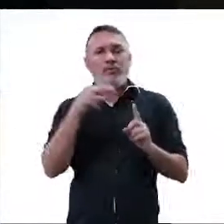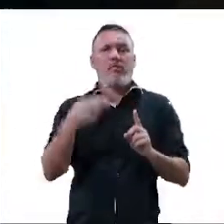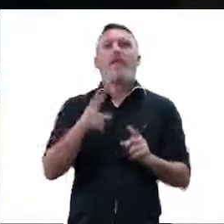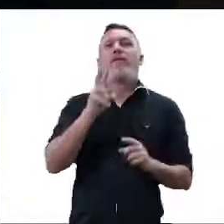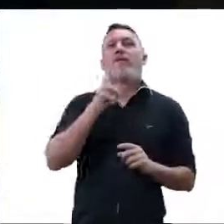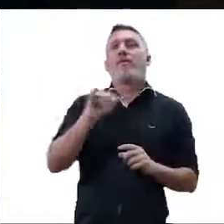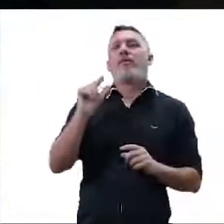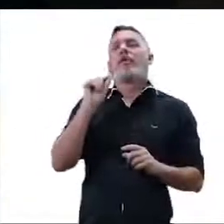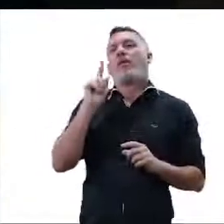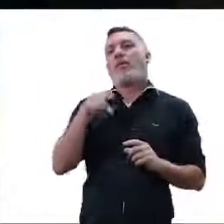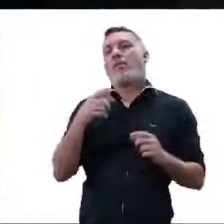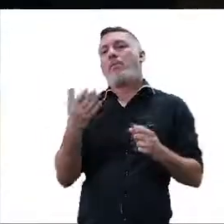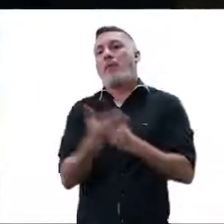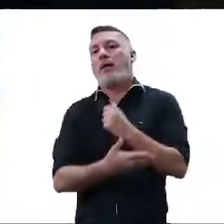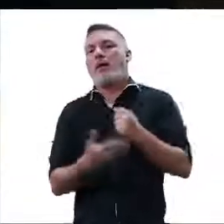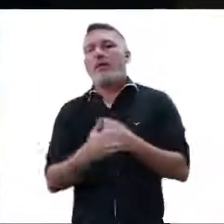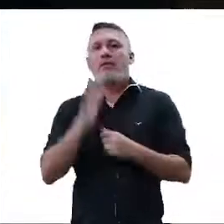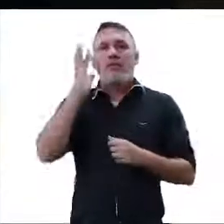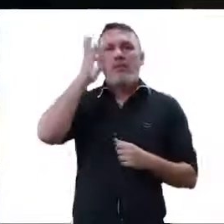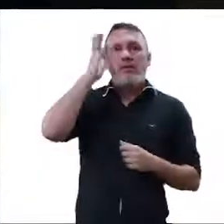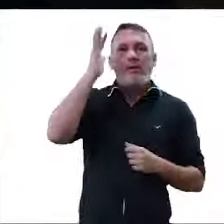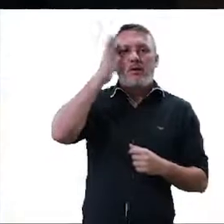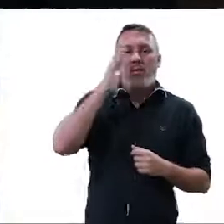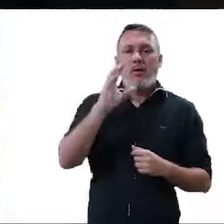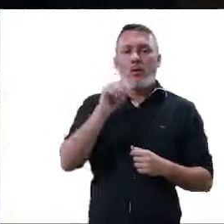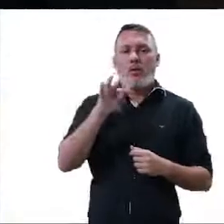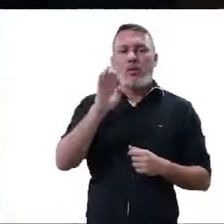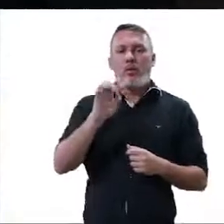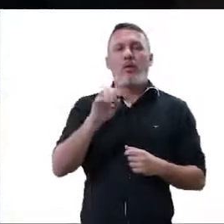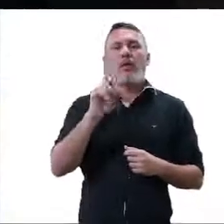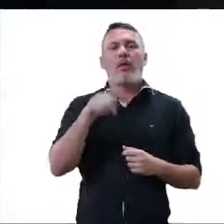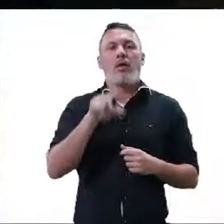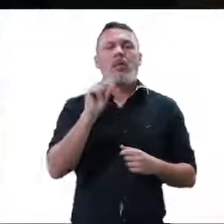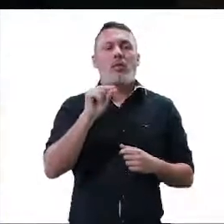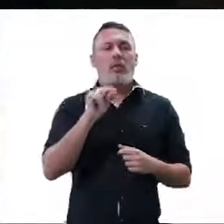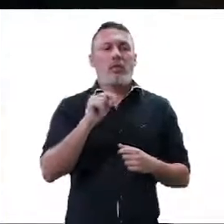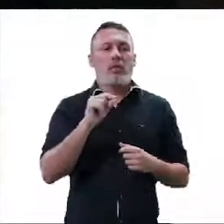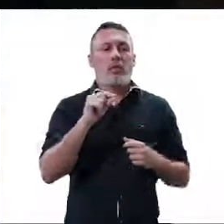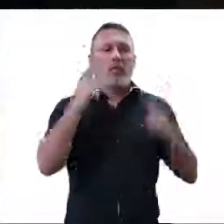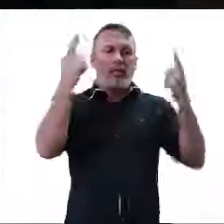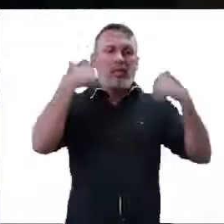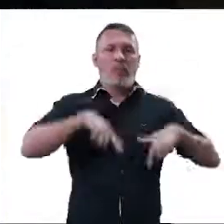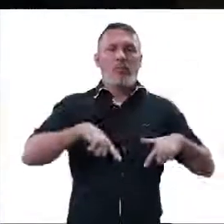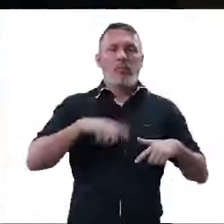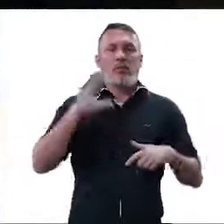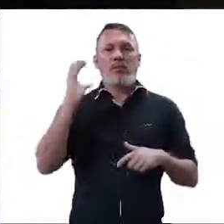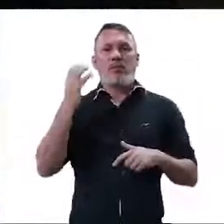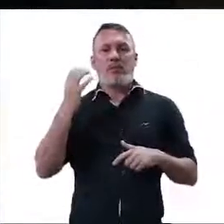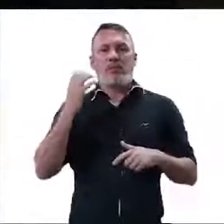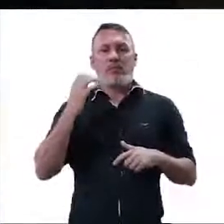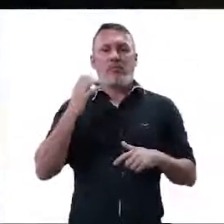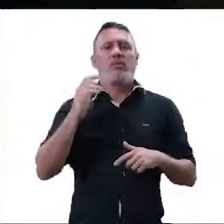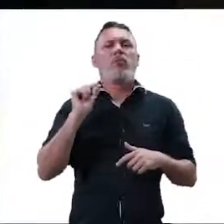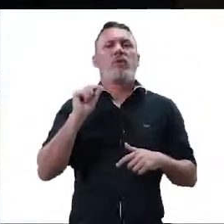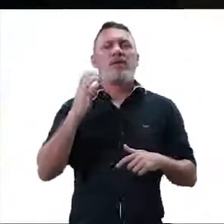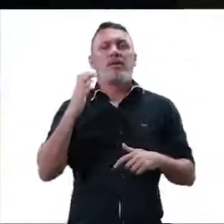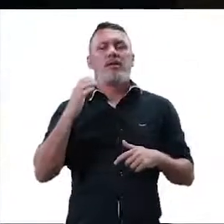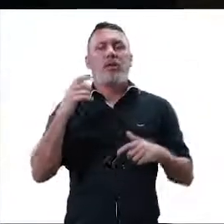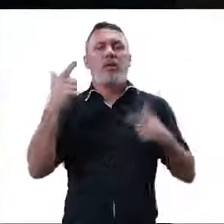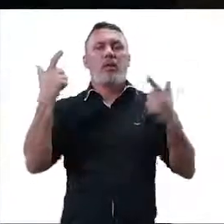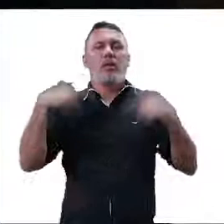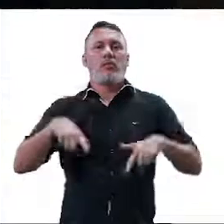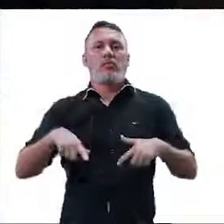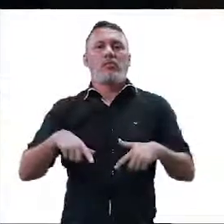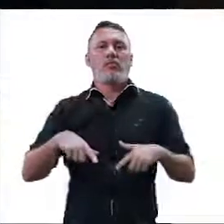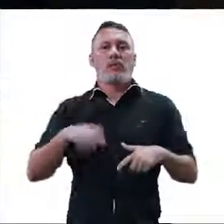a base do pensamento do Comte, que é a ideia de neutralidade científica. certo? Então, aqui